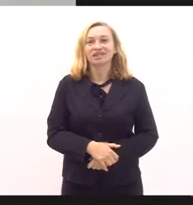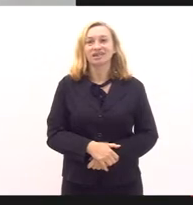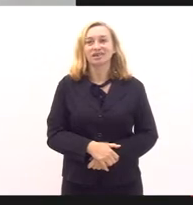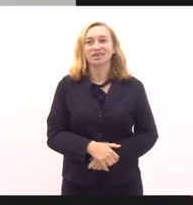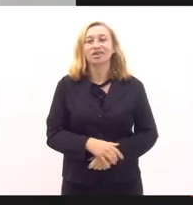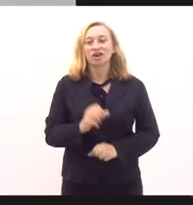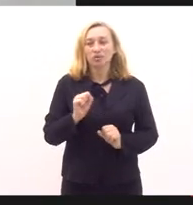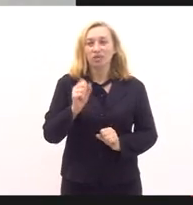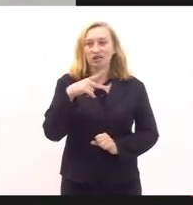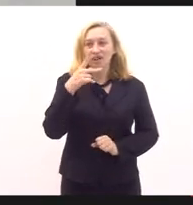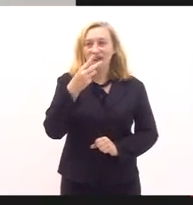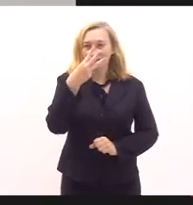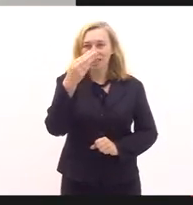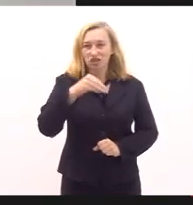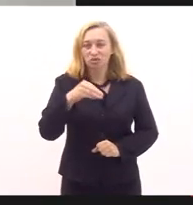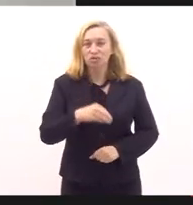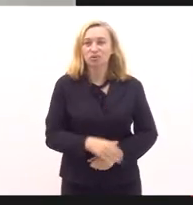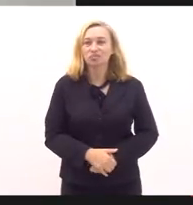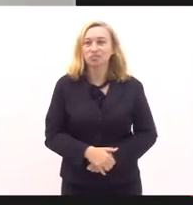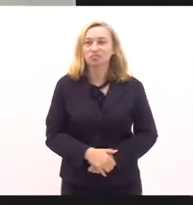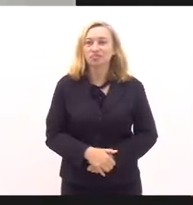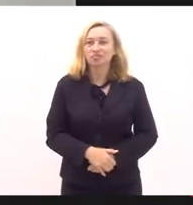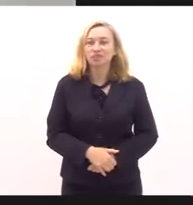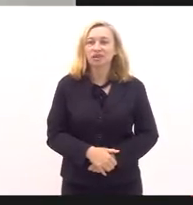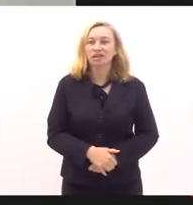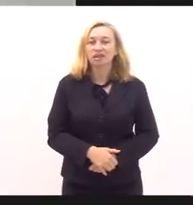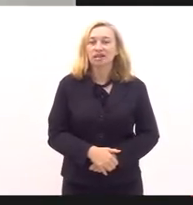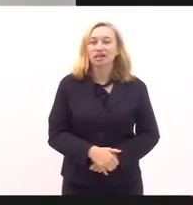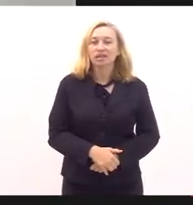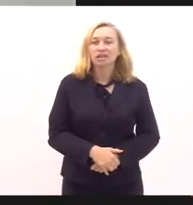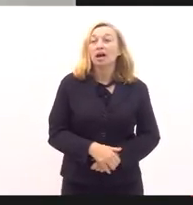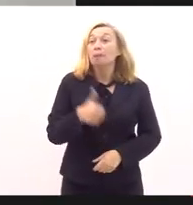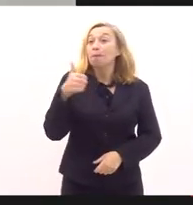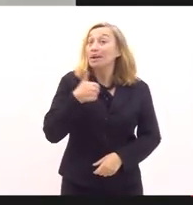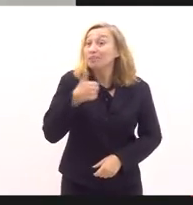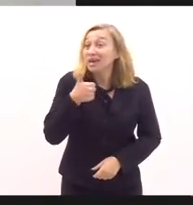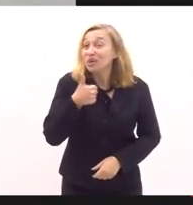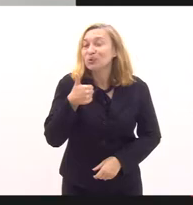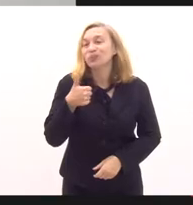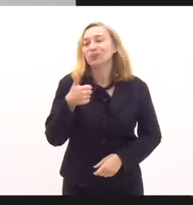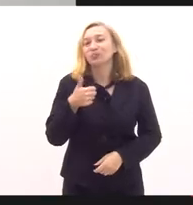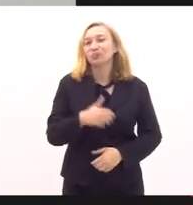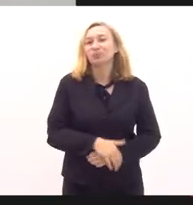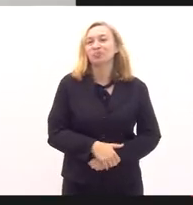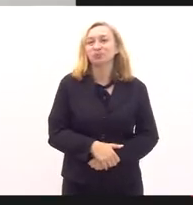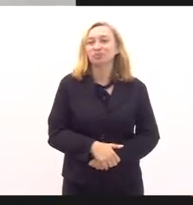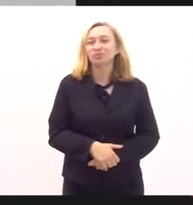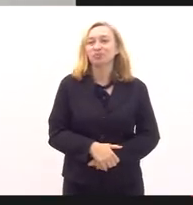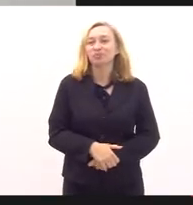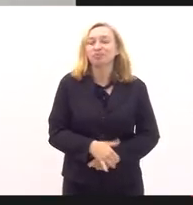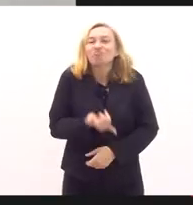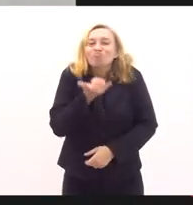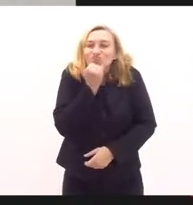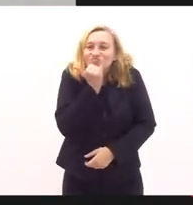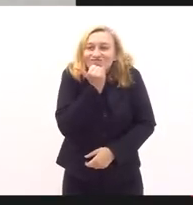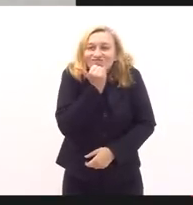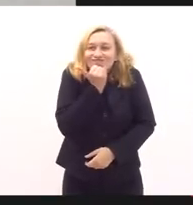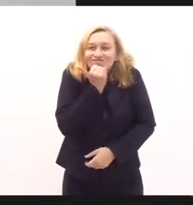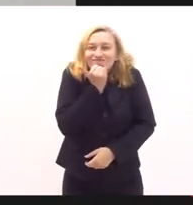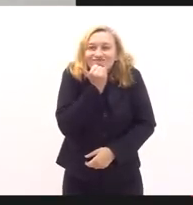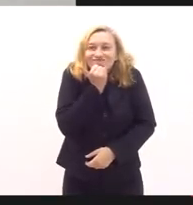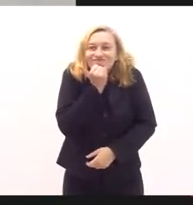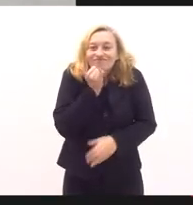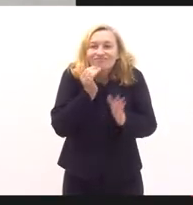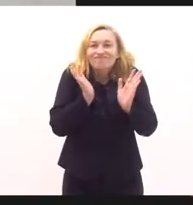Pode falar, você tem 3 minutos. Tá. Primeiro, eu queria me desculpar. Hoje